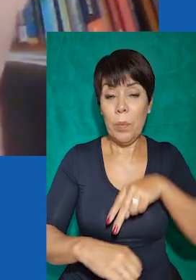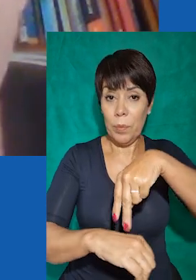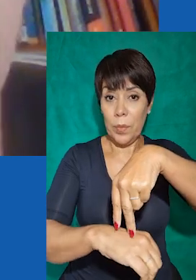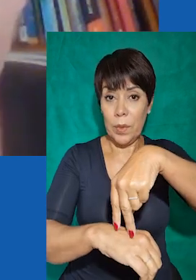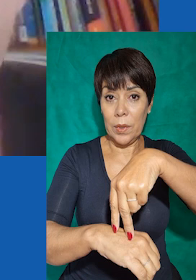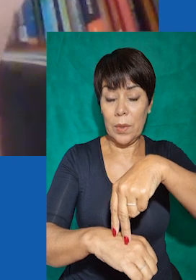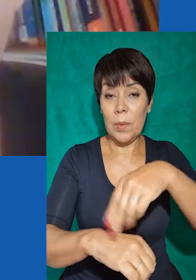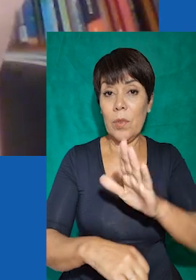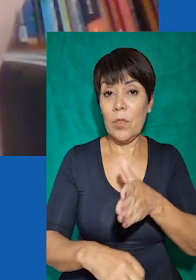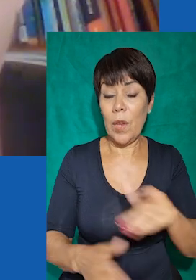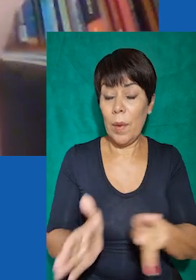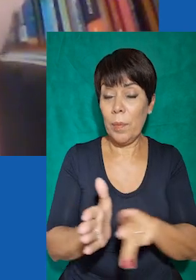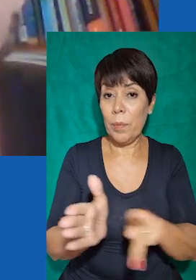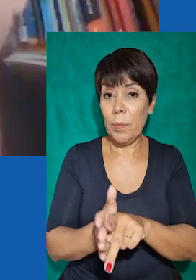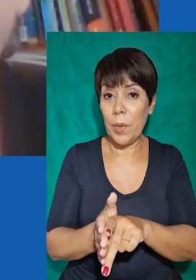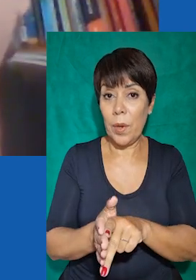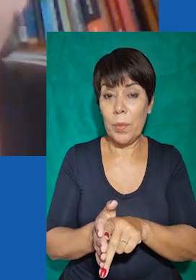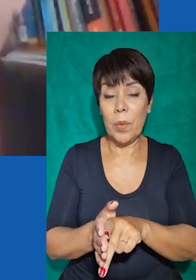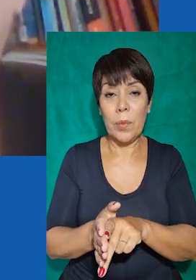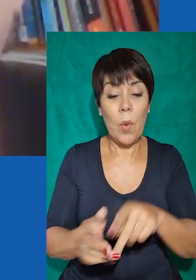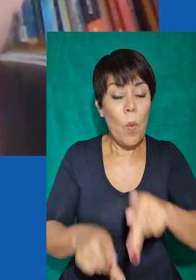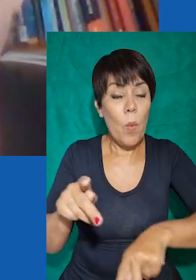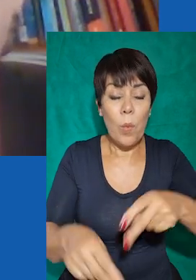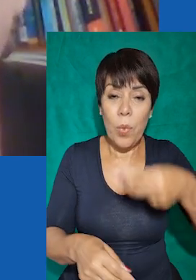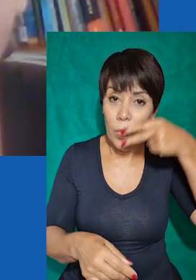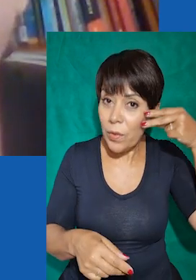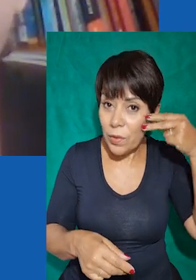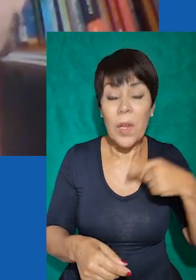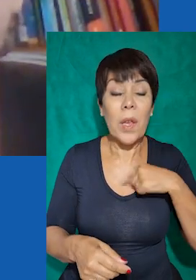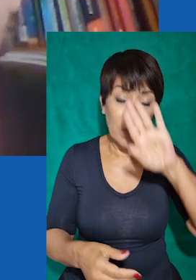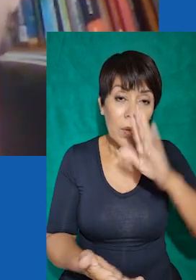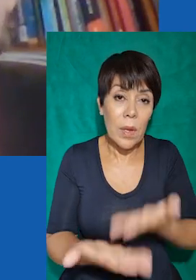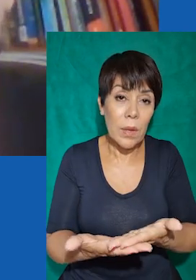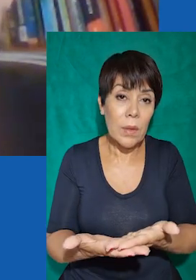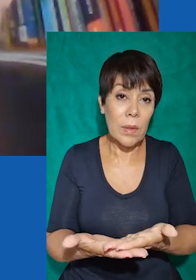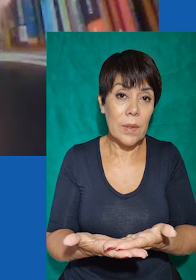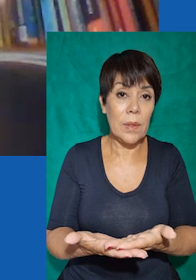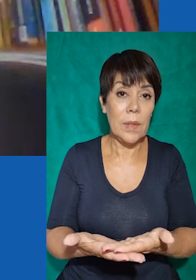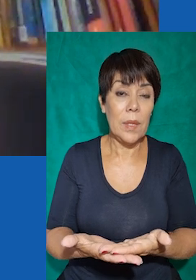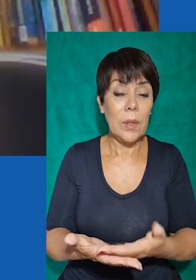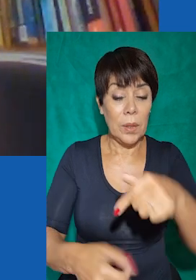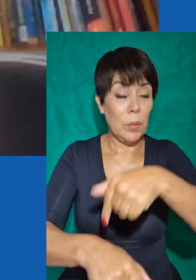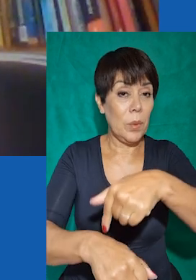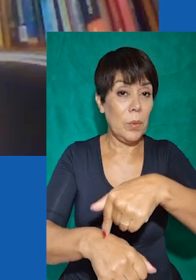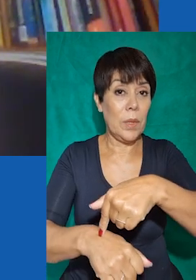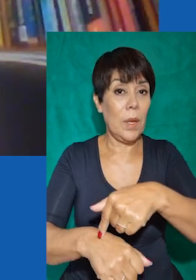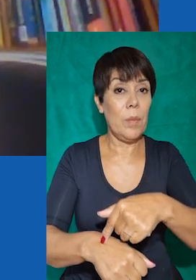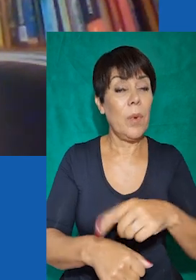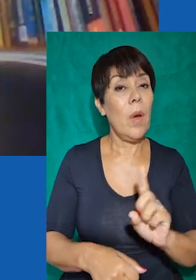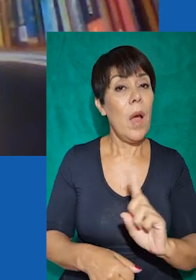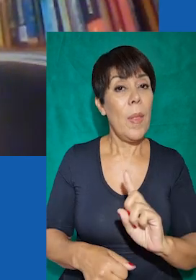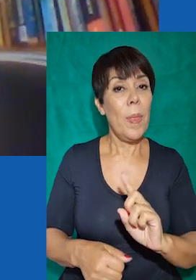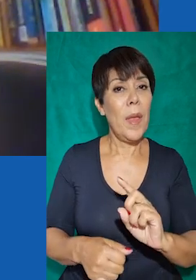está absolutamente nas mãos dos próprios indígenas. Eu acho que é o momento não